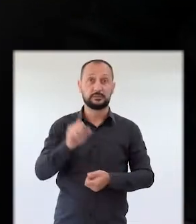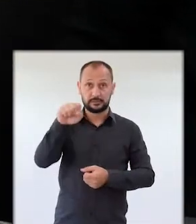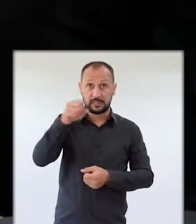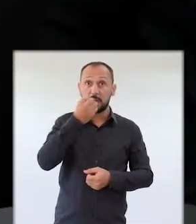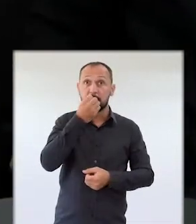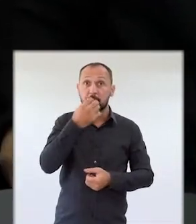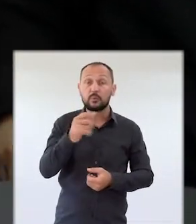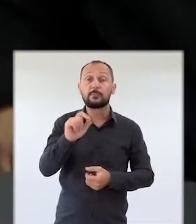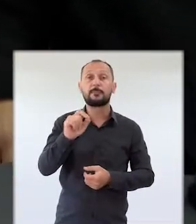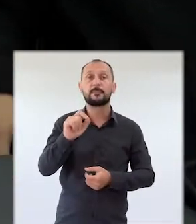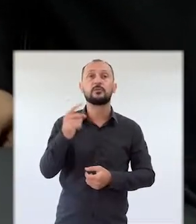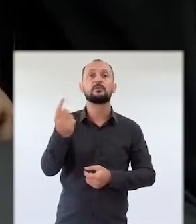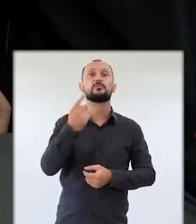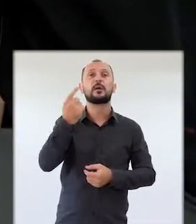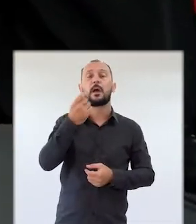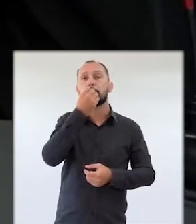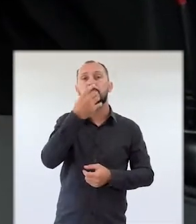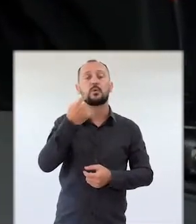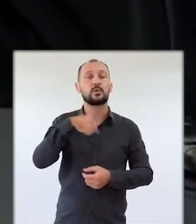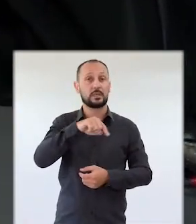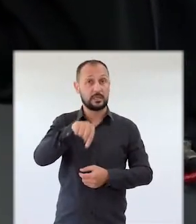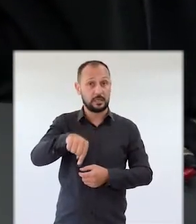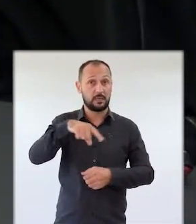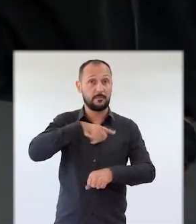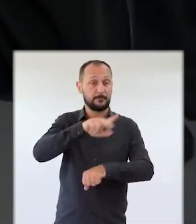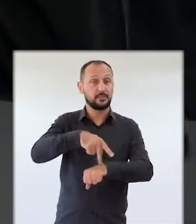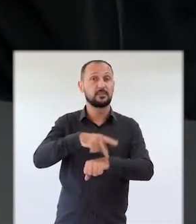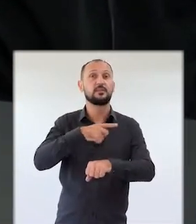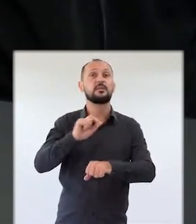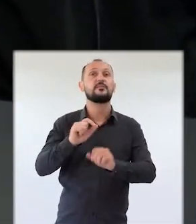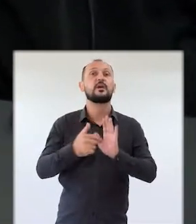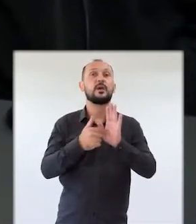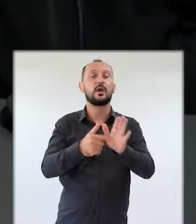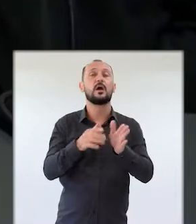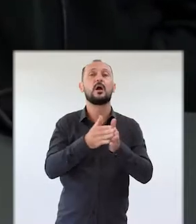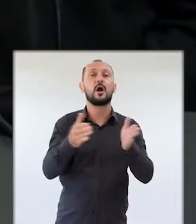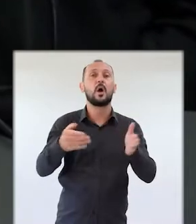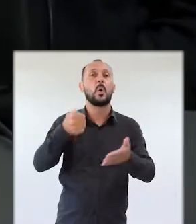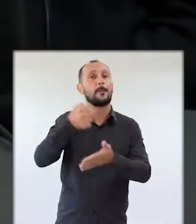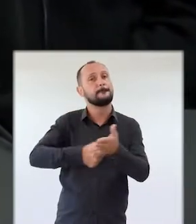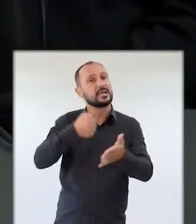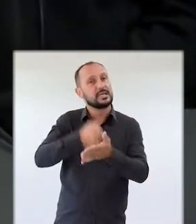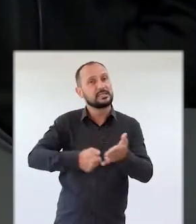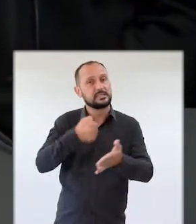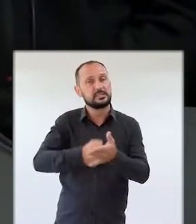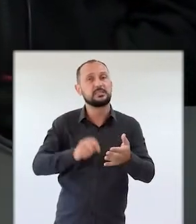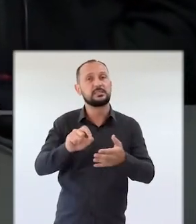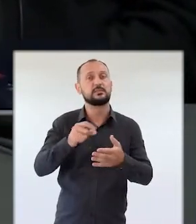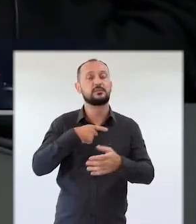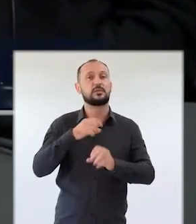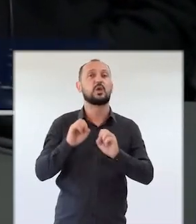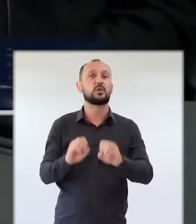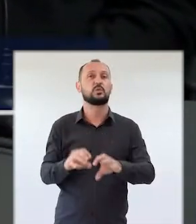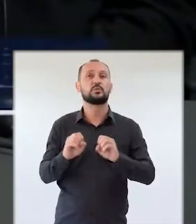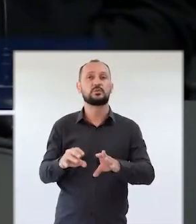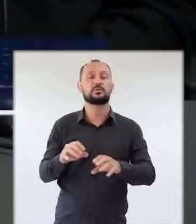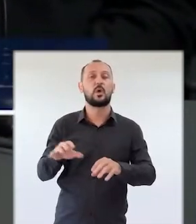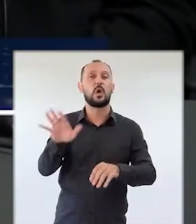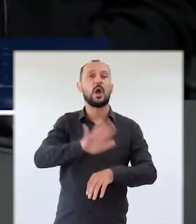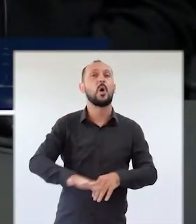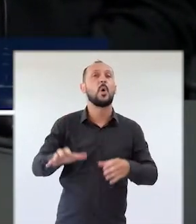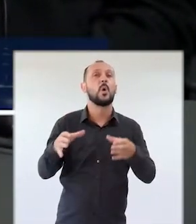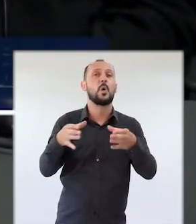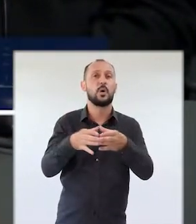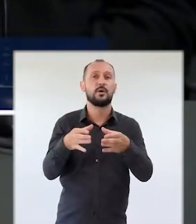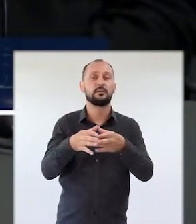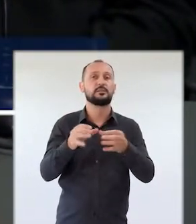a obrigatoriedade, né, da educação ao todo o conjunto, né, da educação básica. Portanto, escola de educação